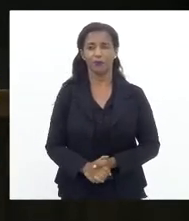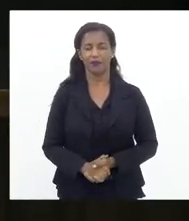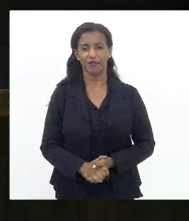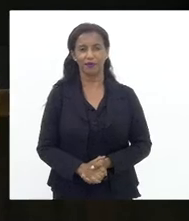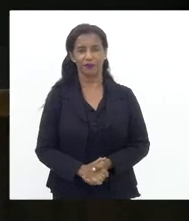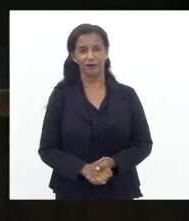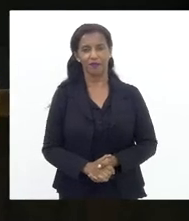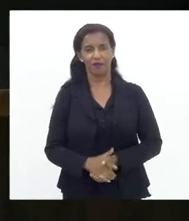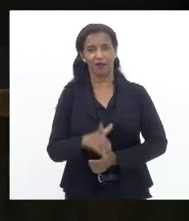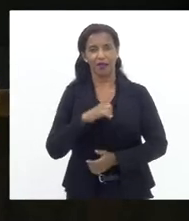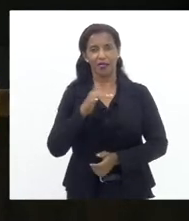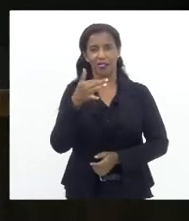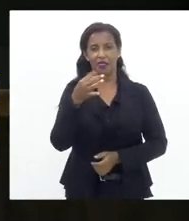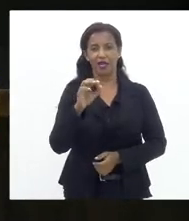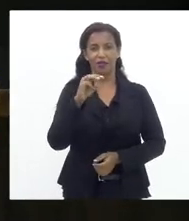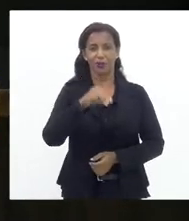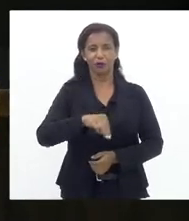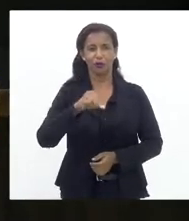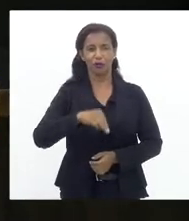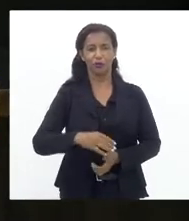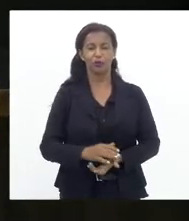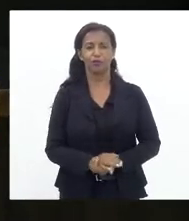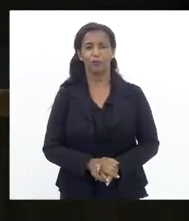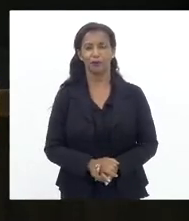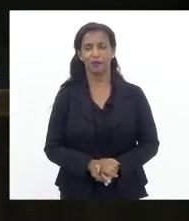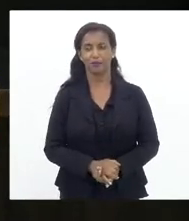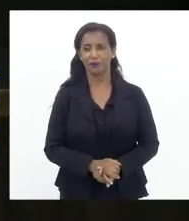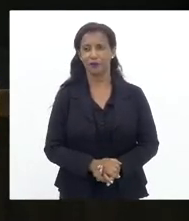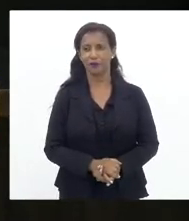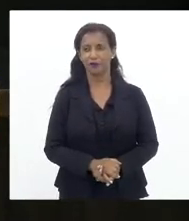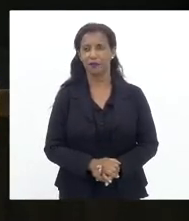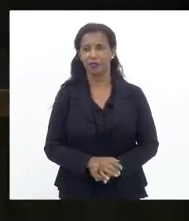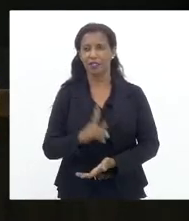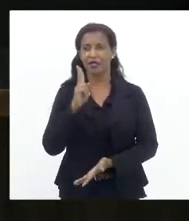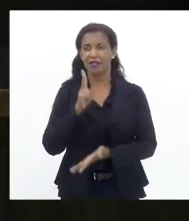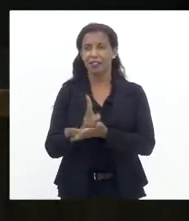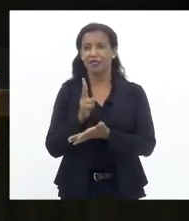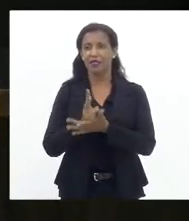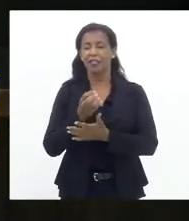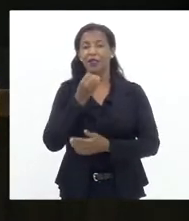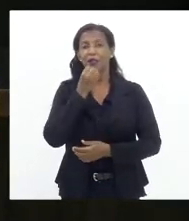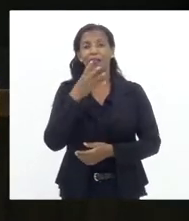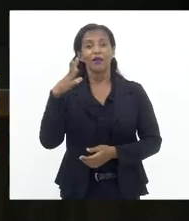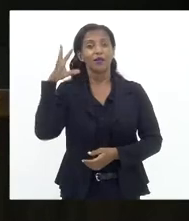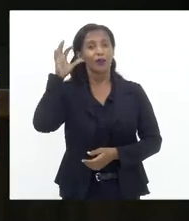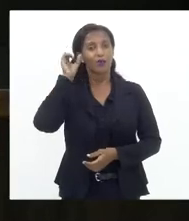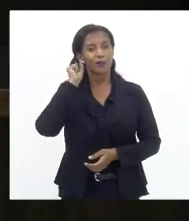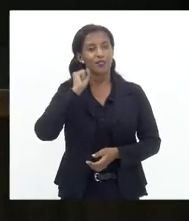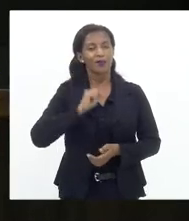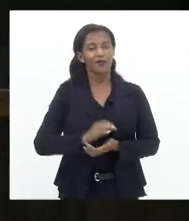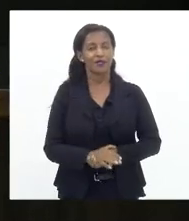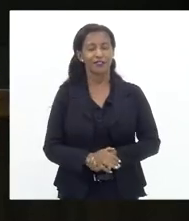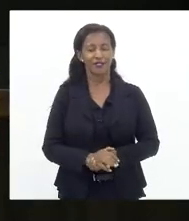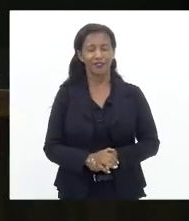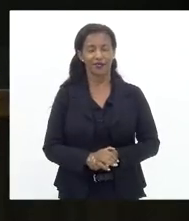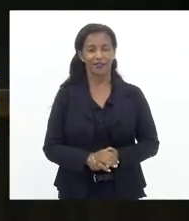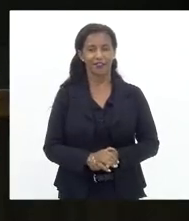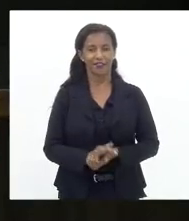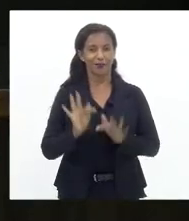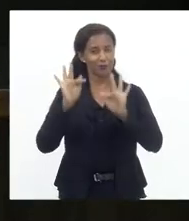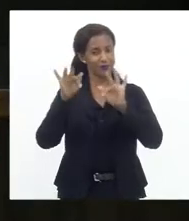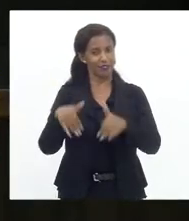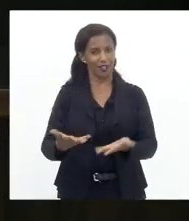você não entende por 10 minutos um tempo regimental bom e é sempre bom ouvir vossa excelência nesse